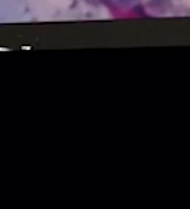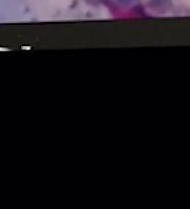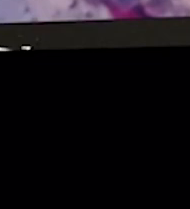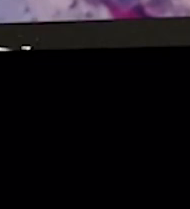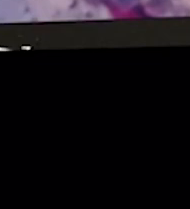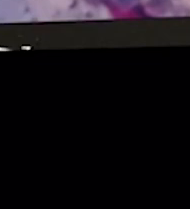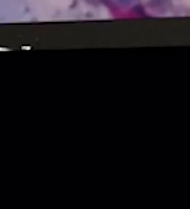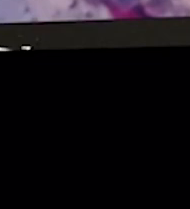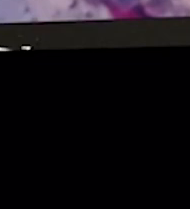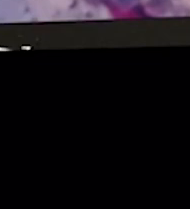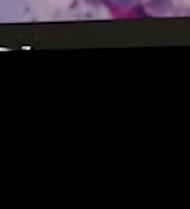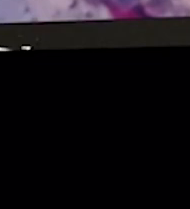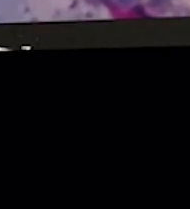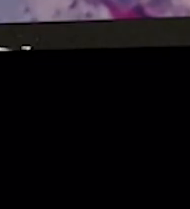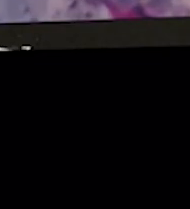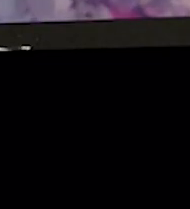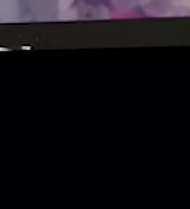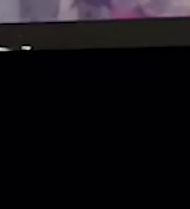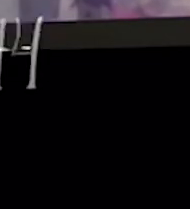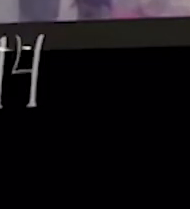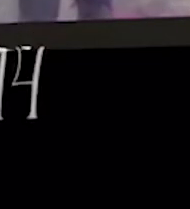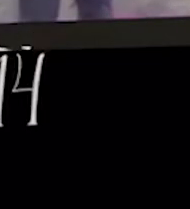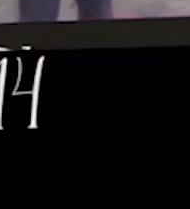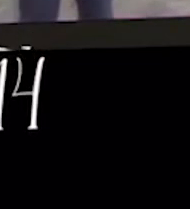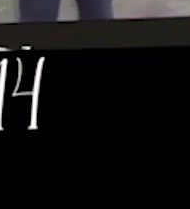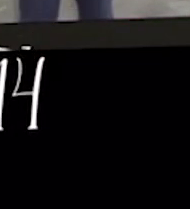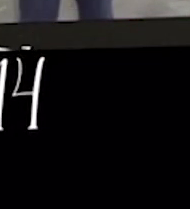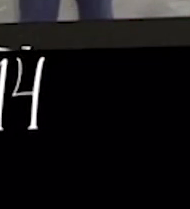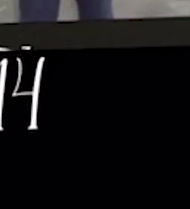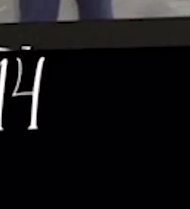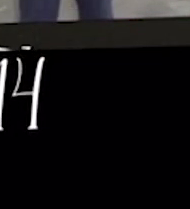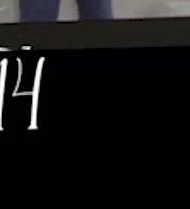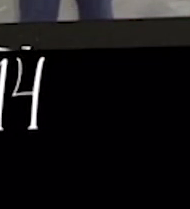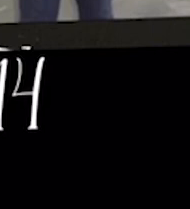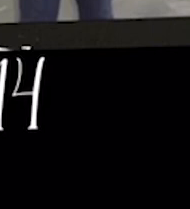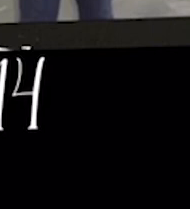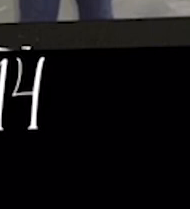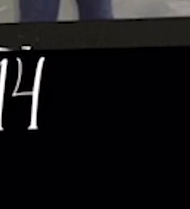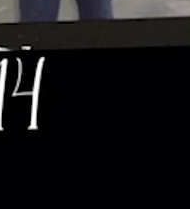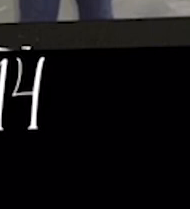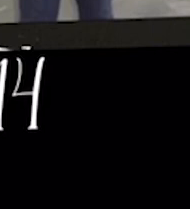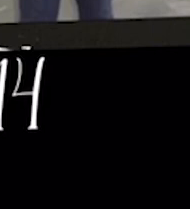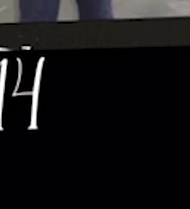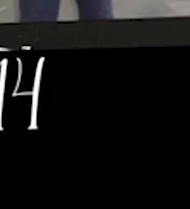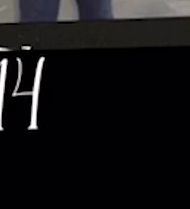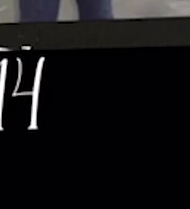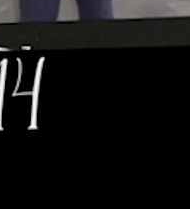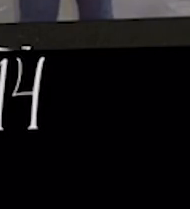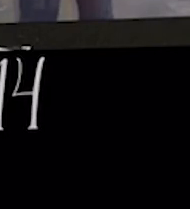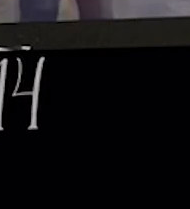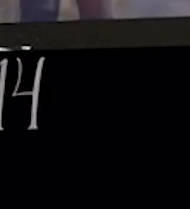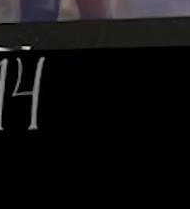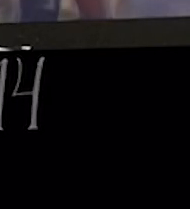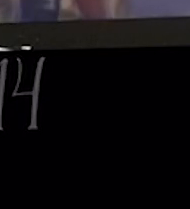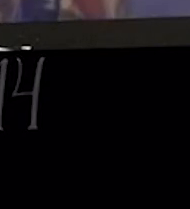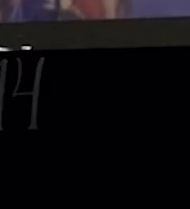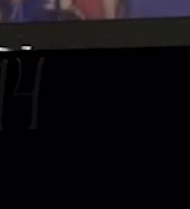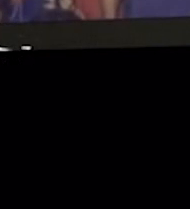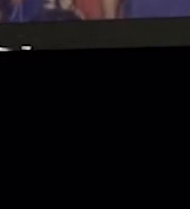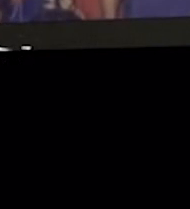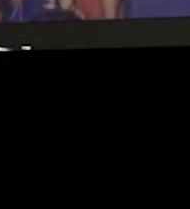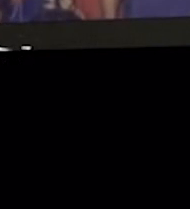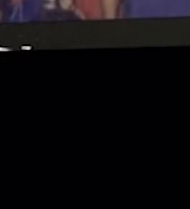terras, através de um sacerdote jesuíta, Haroldo Ram, recém-chegado ao Brasil. As